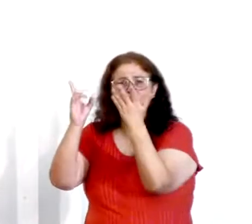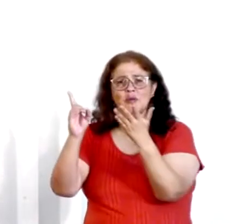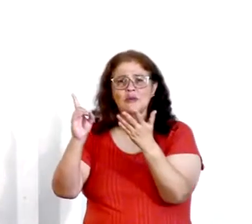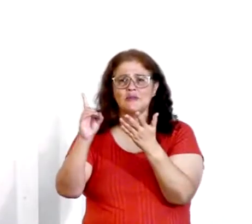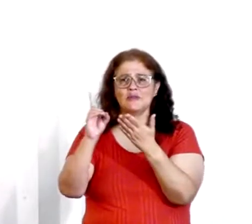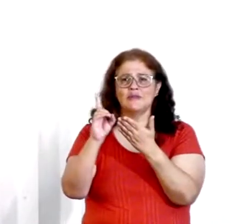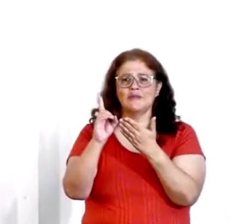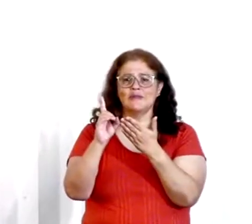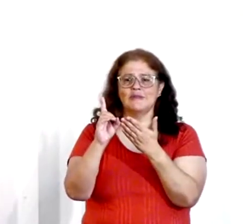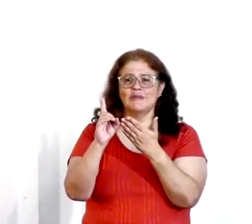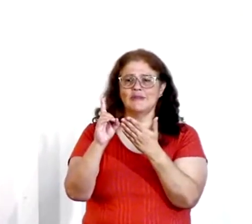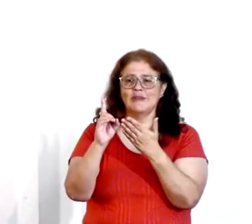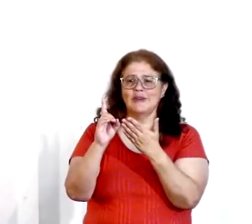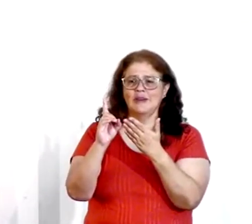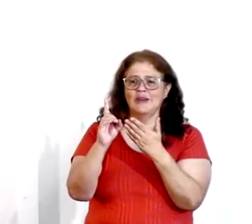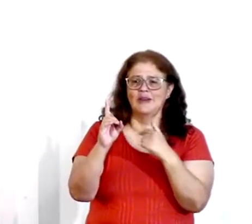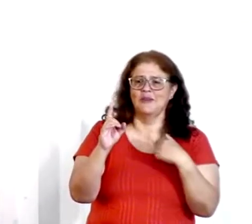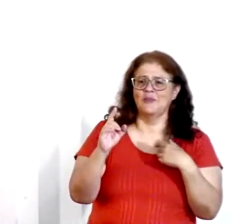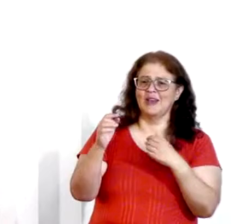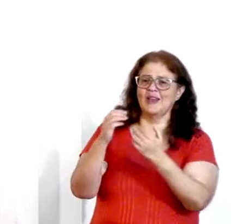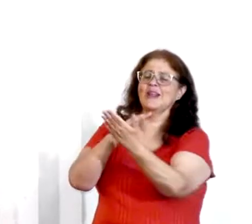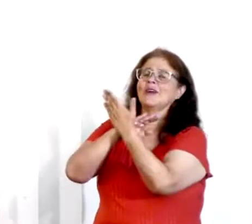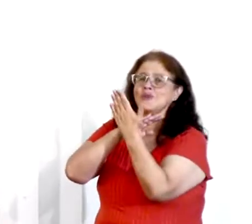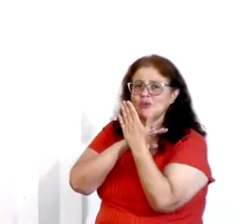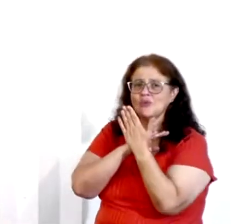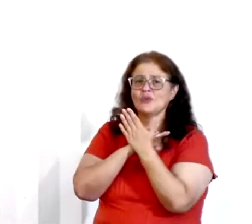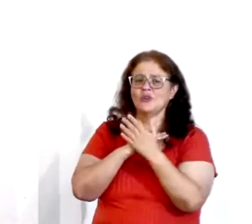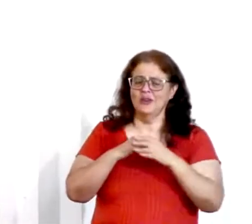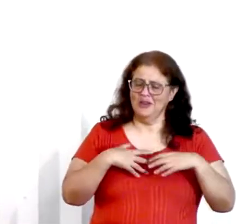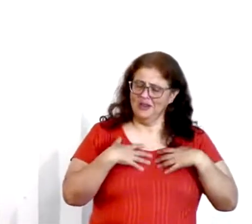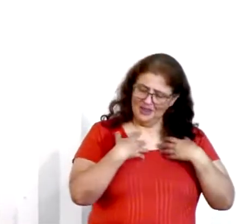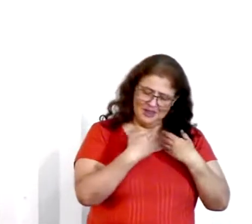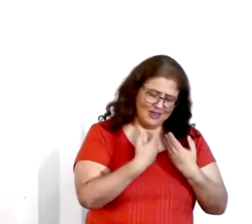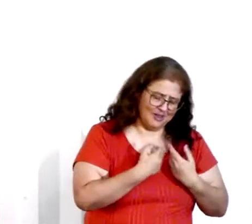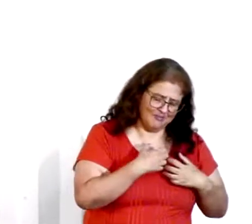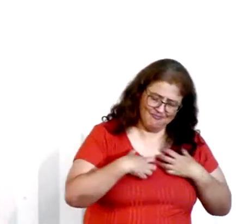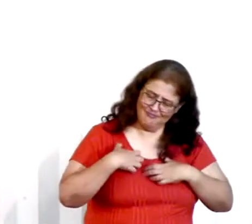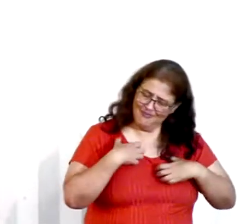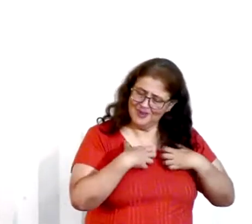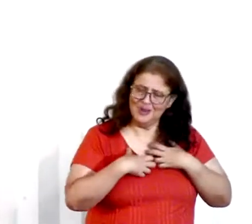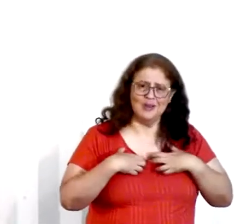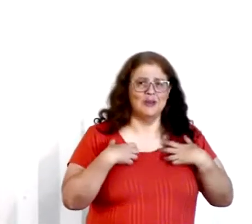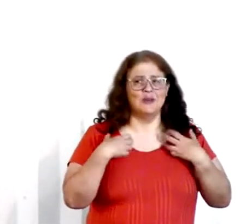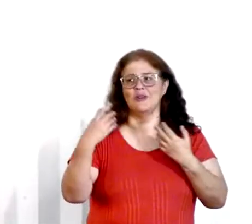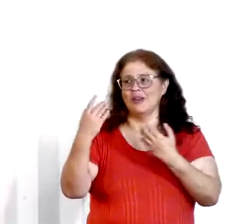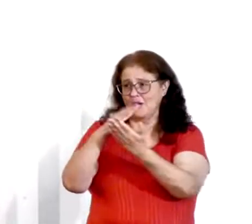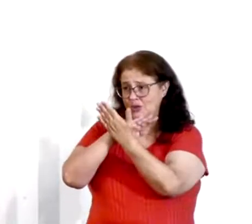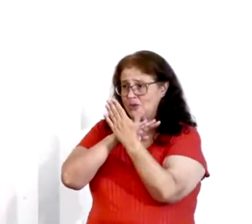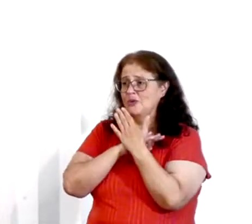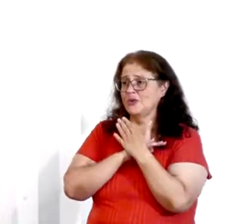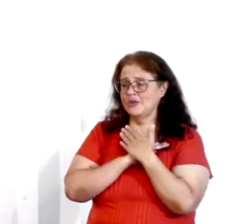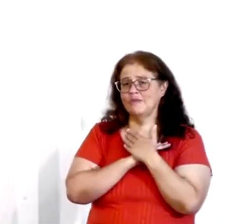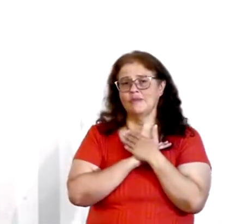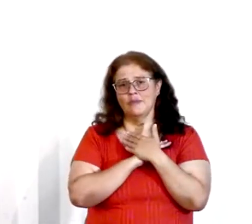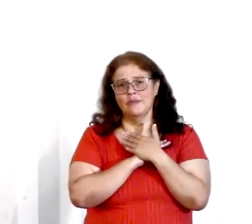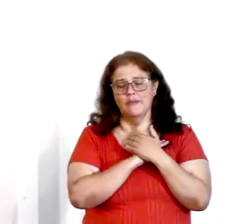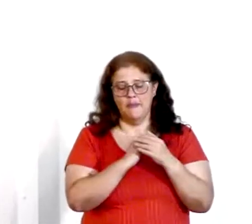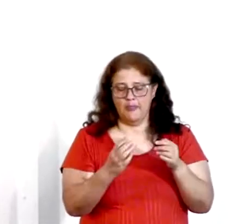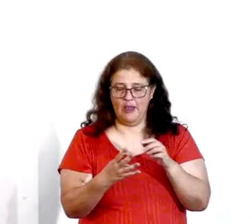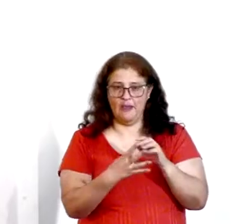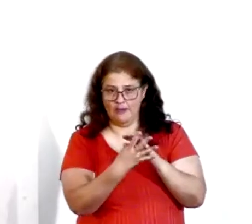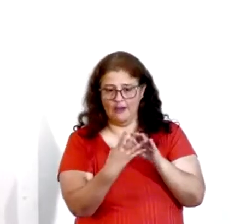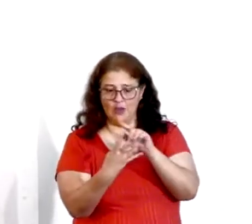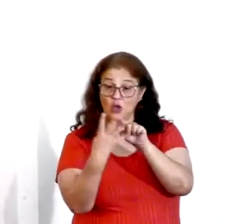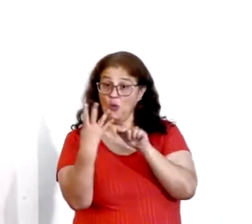o visite em sua debilidade, em sua perturbação. Os versos de 4 a 7